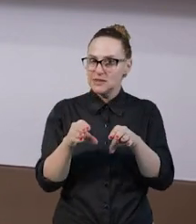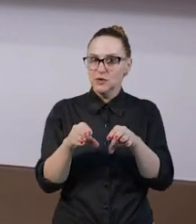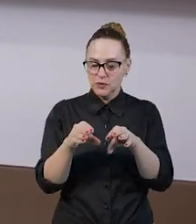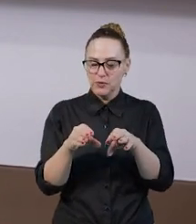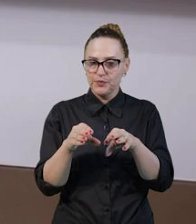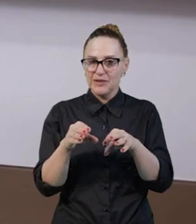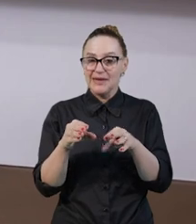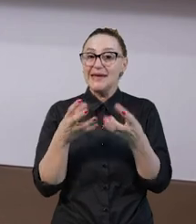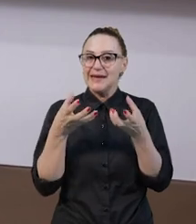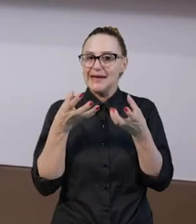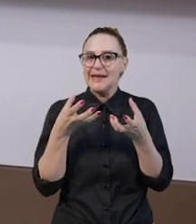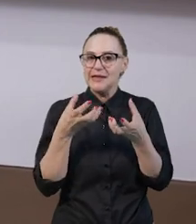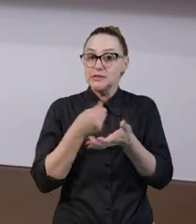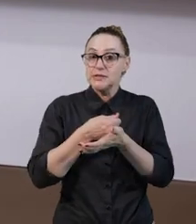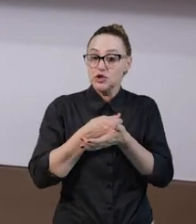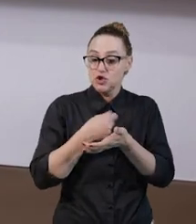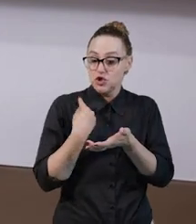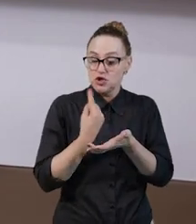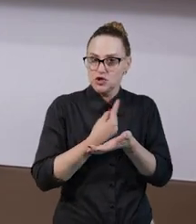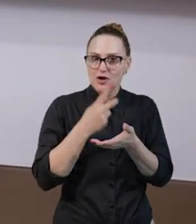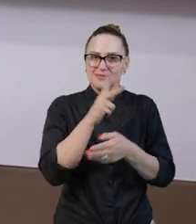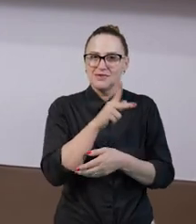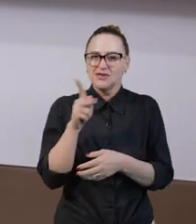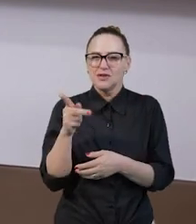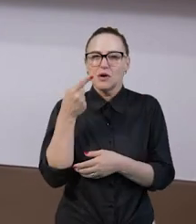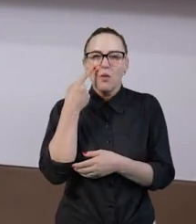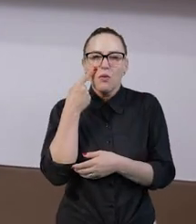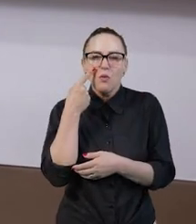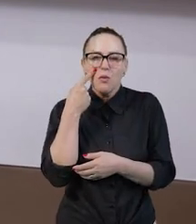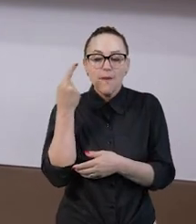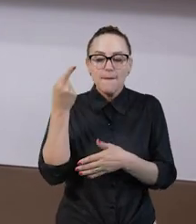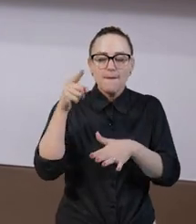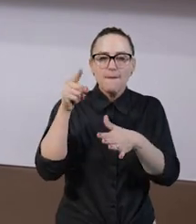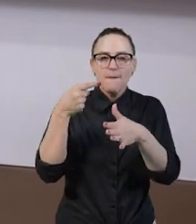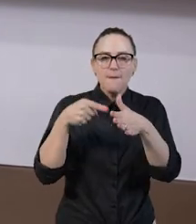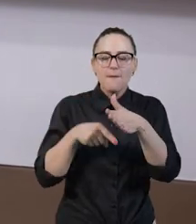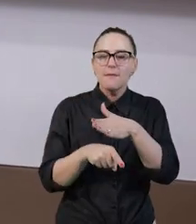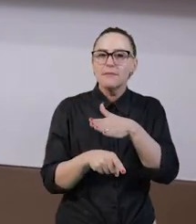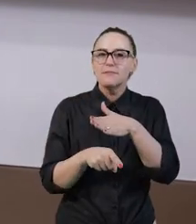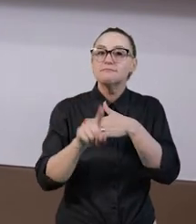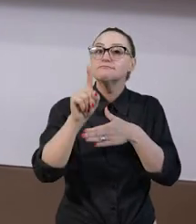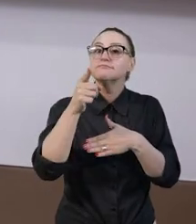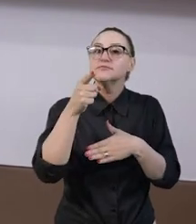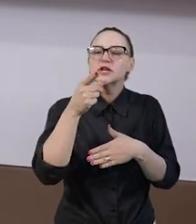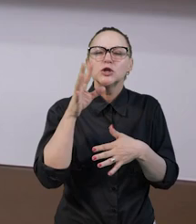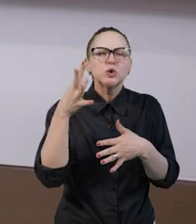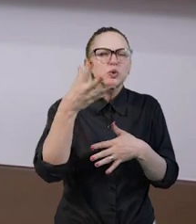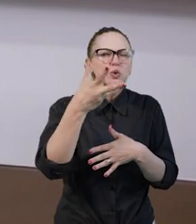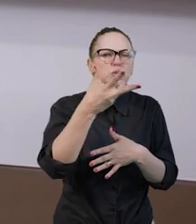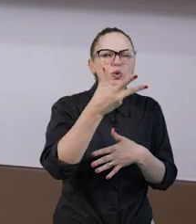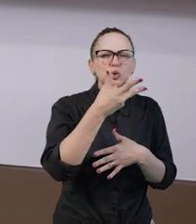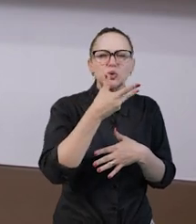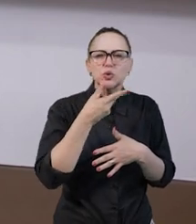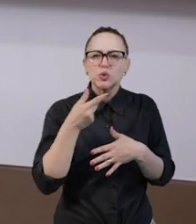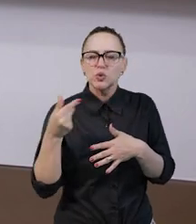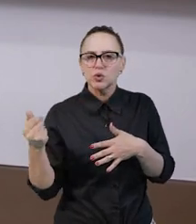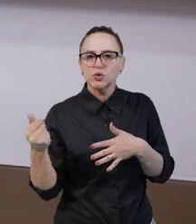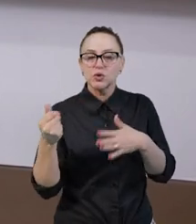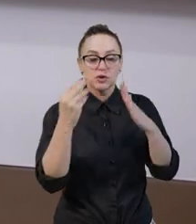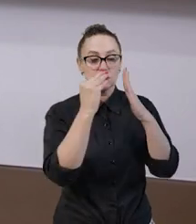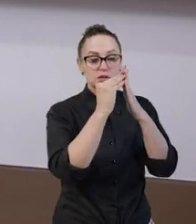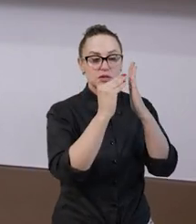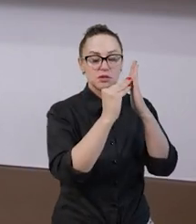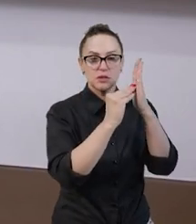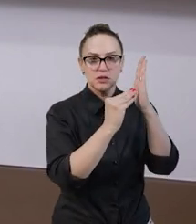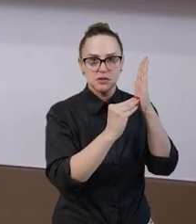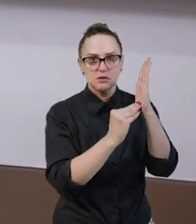de nós professores um olhar muito atento em tudo aquilo que está estereotipado como um conteúdo obrigatório